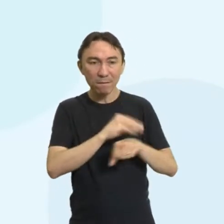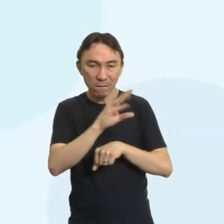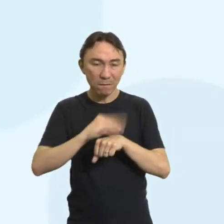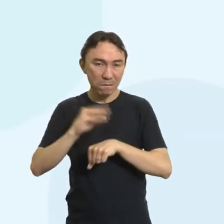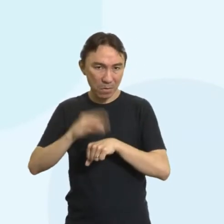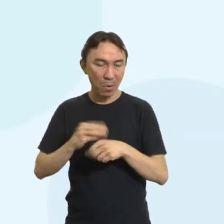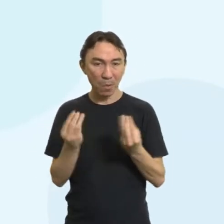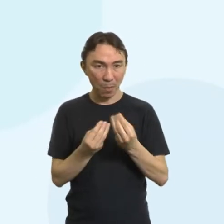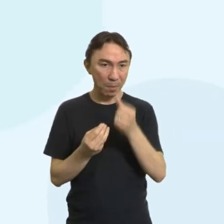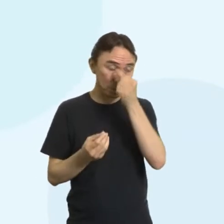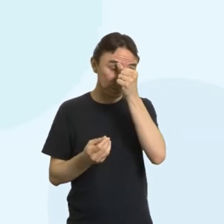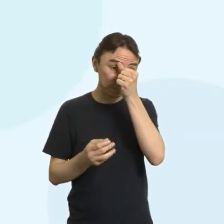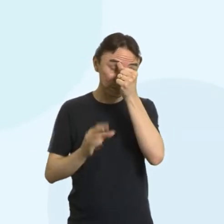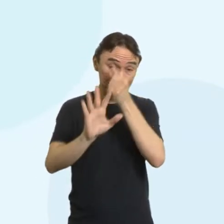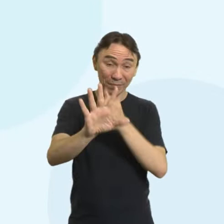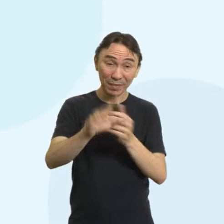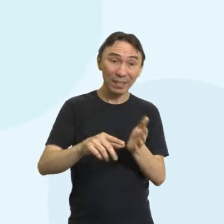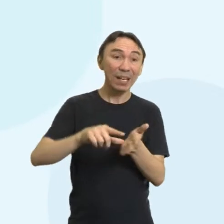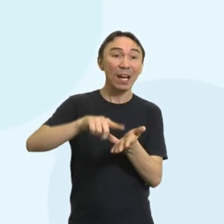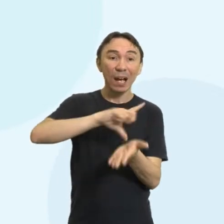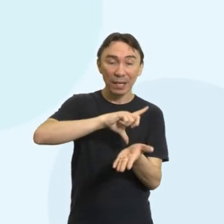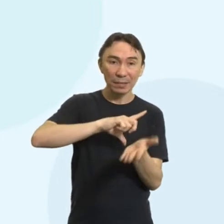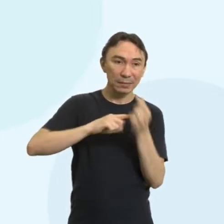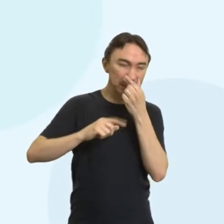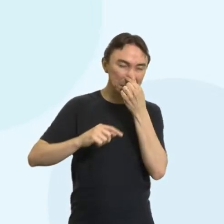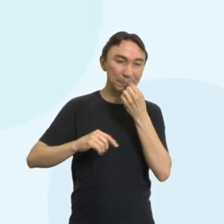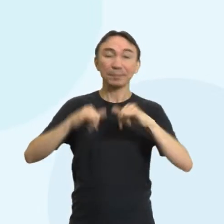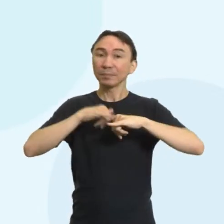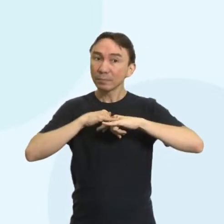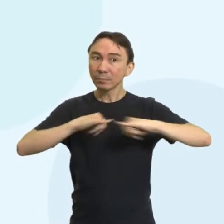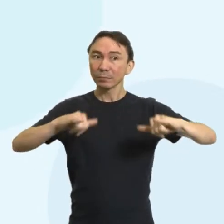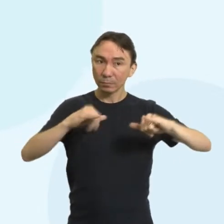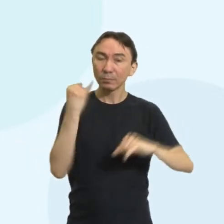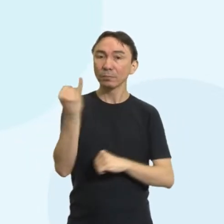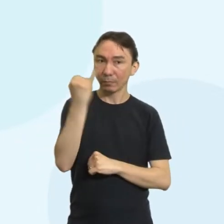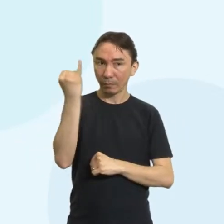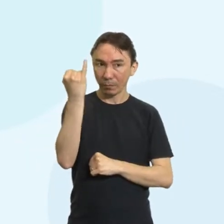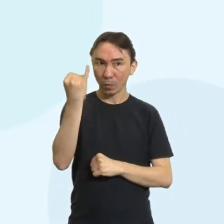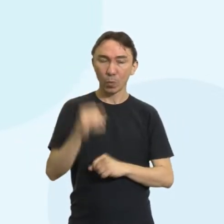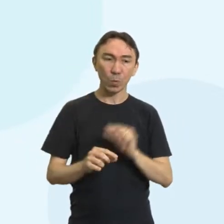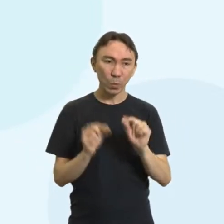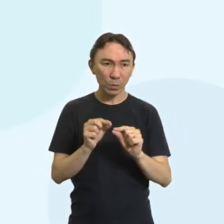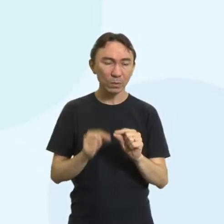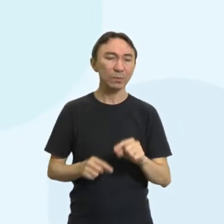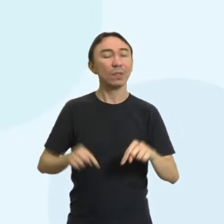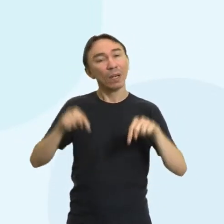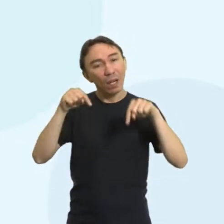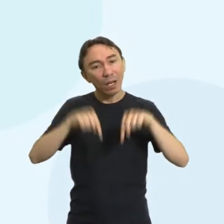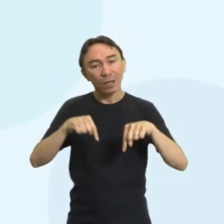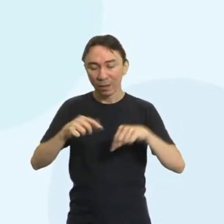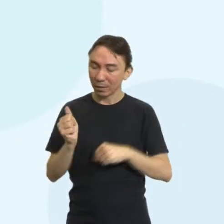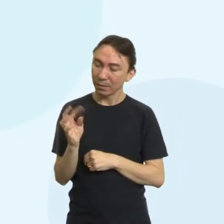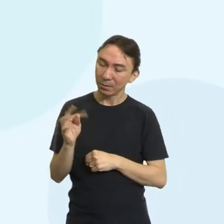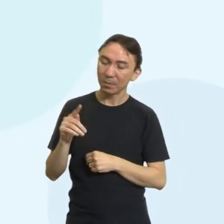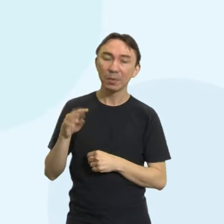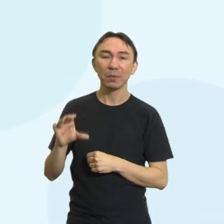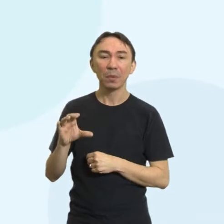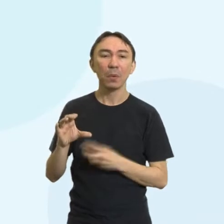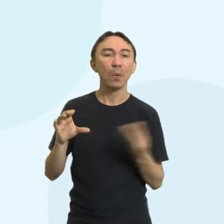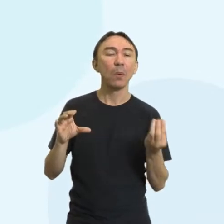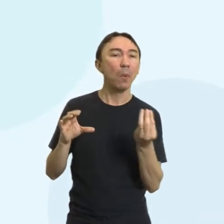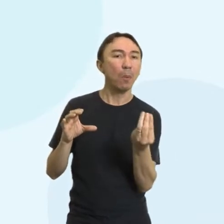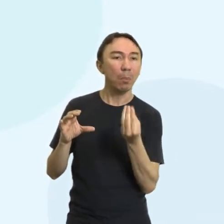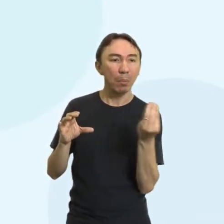de sensibilização, eu gostaria de trazer algumas importantes informações sobre como tem sido esse percurso. Onde